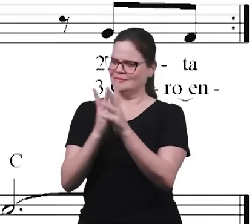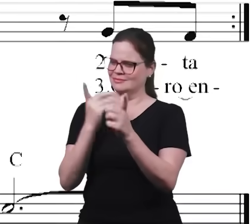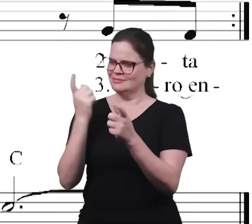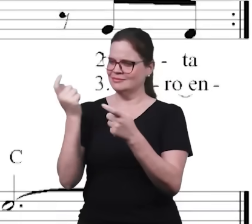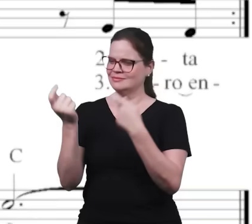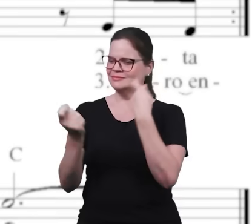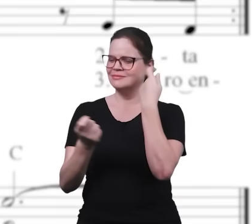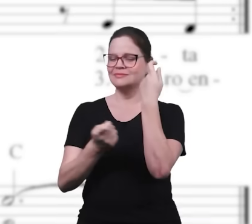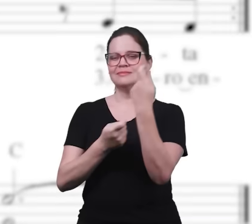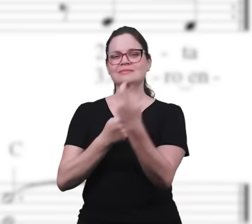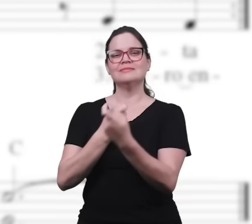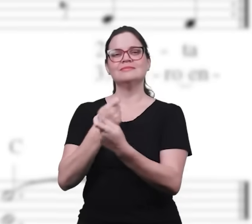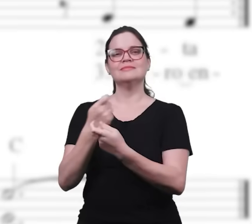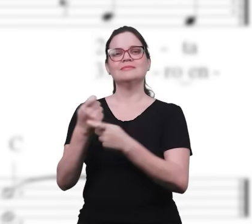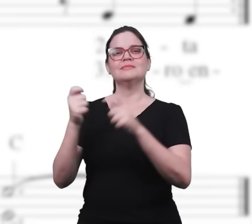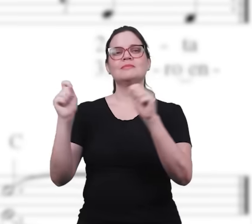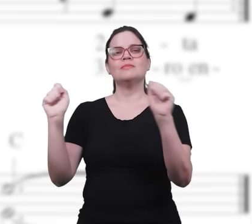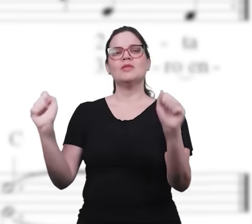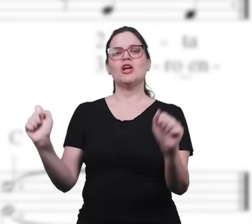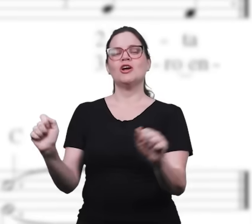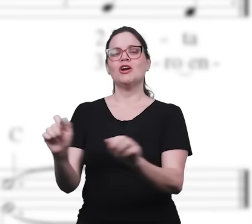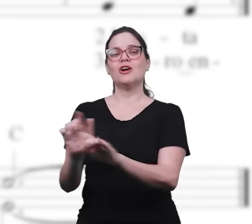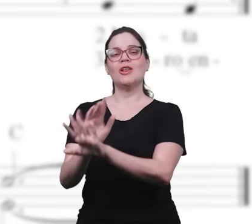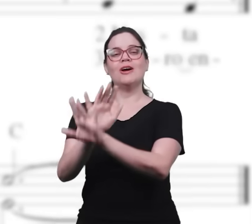Jesus. Aleluia,